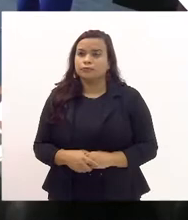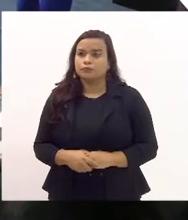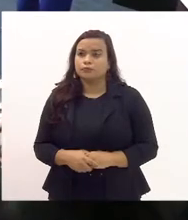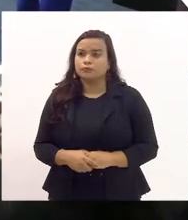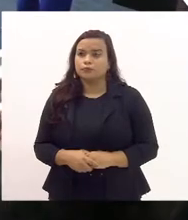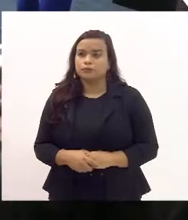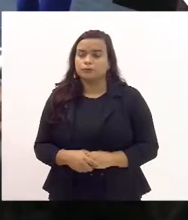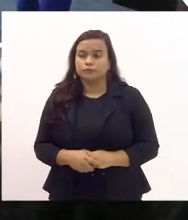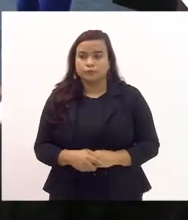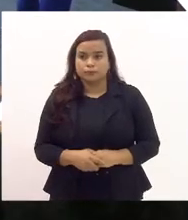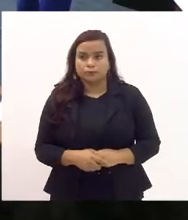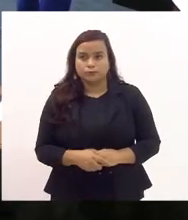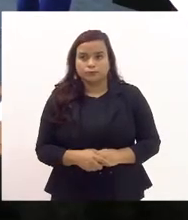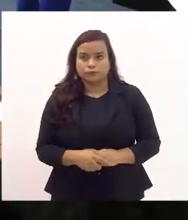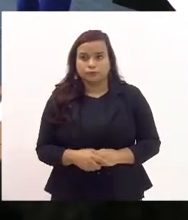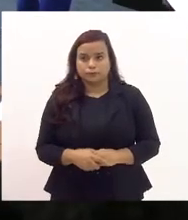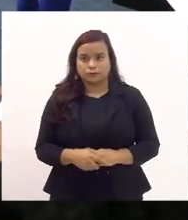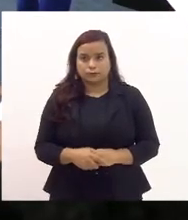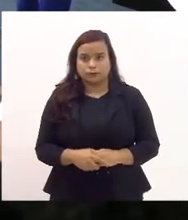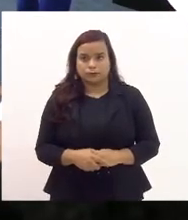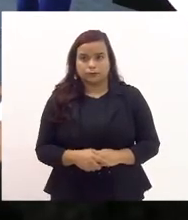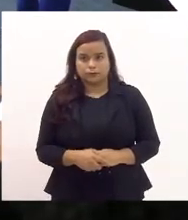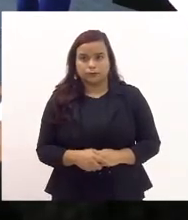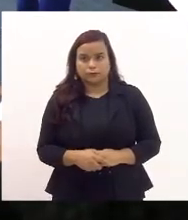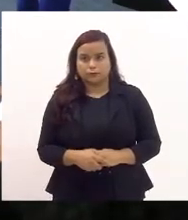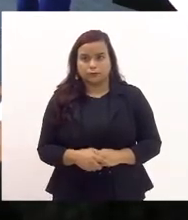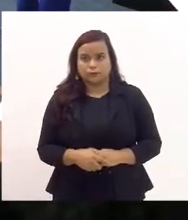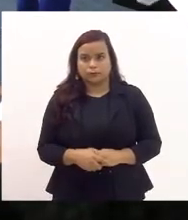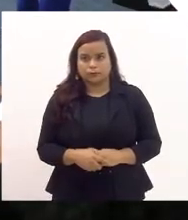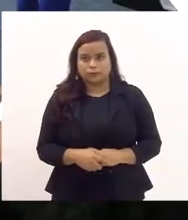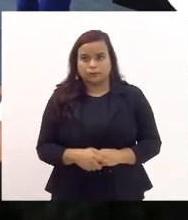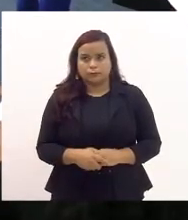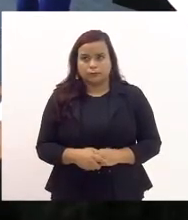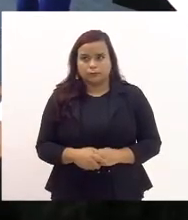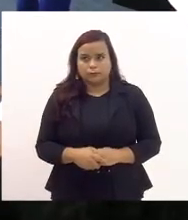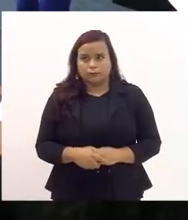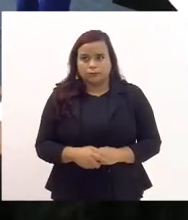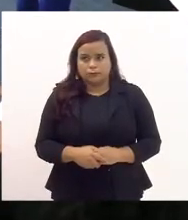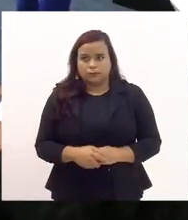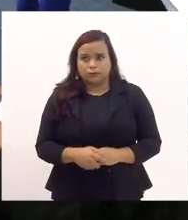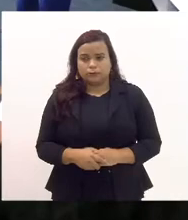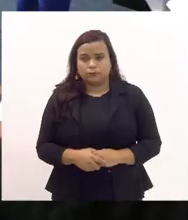E aí tem que ter ocorrido aí eu já levo a emenda se não